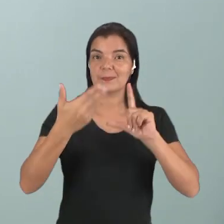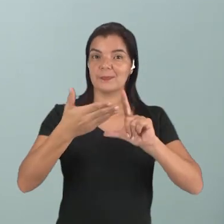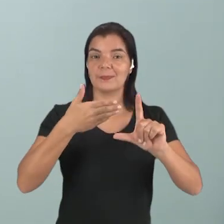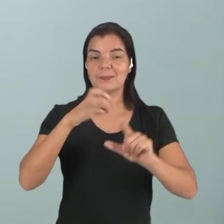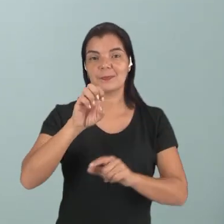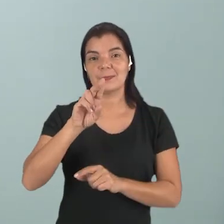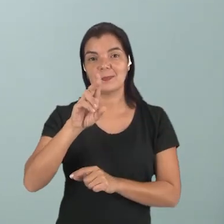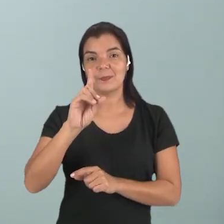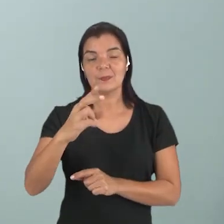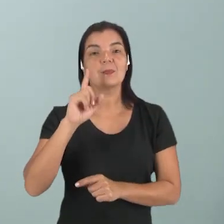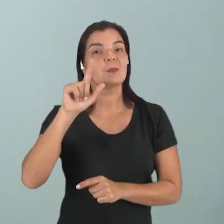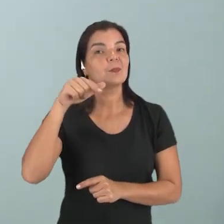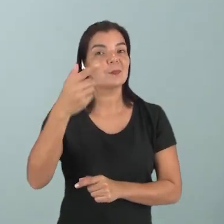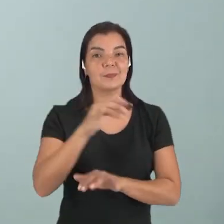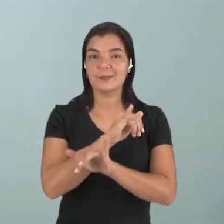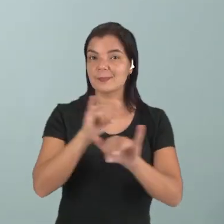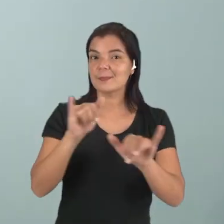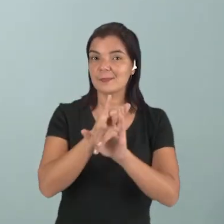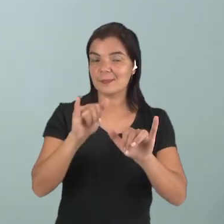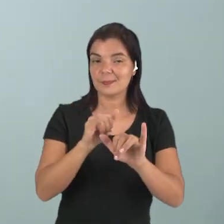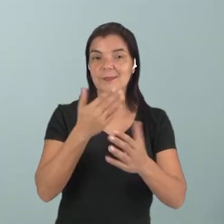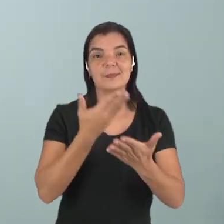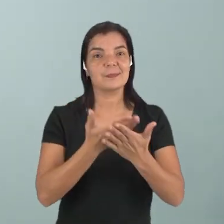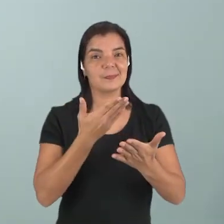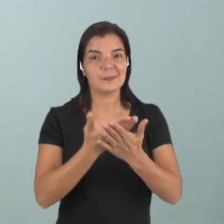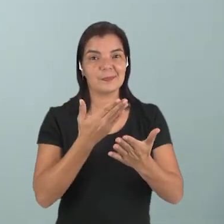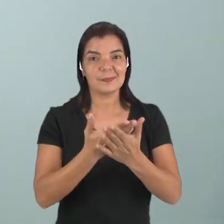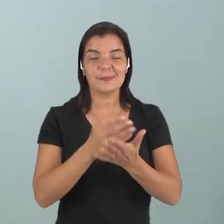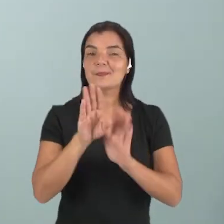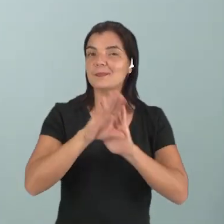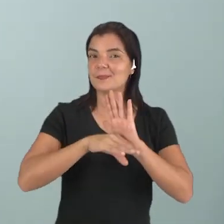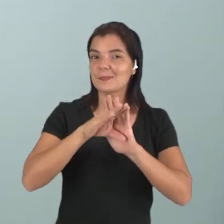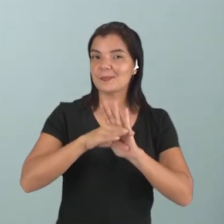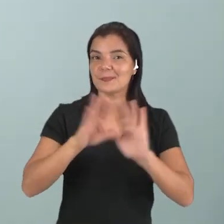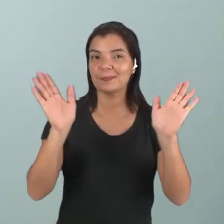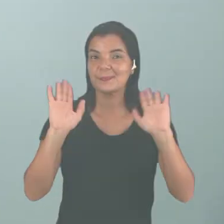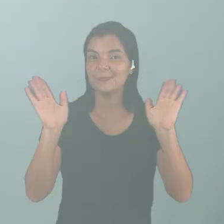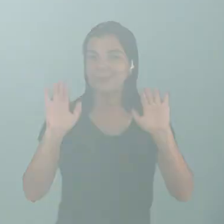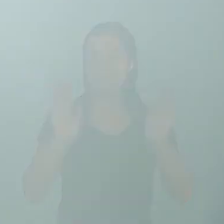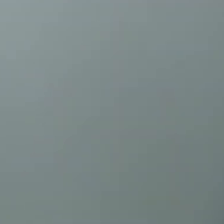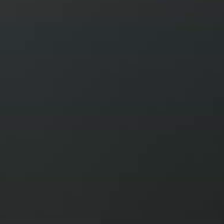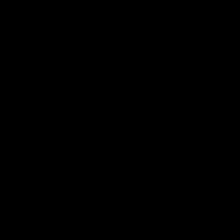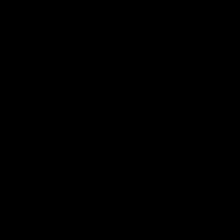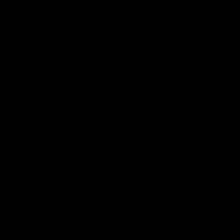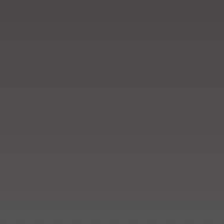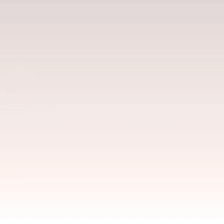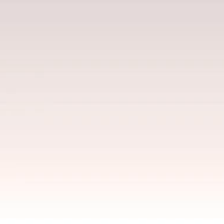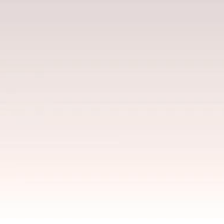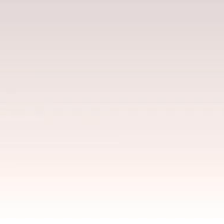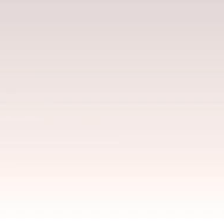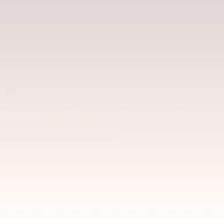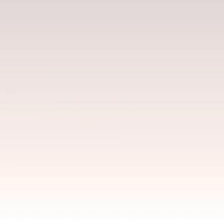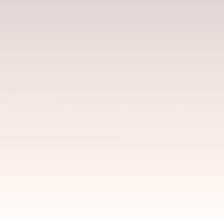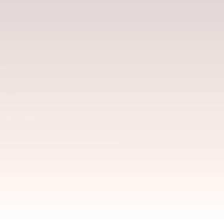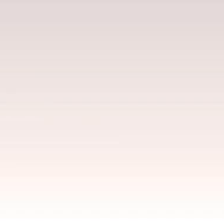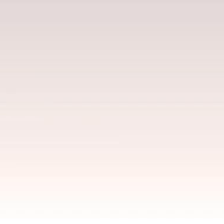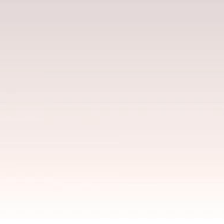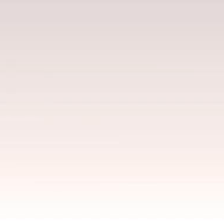a plataforma Eduque para outras informações, outras aulas e mais conteúdo, ok? See you next class!